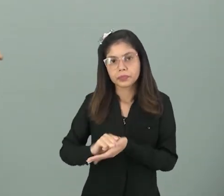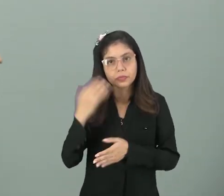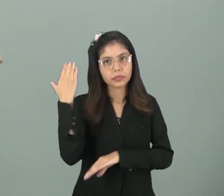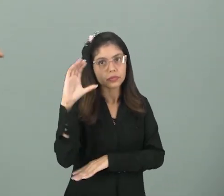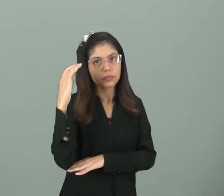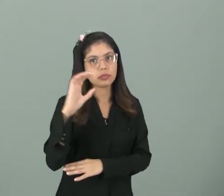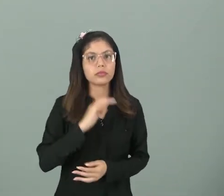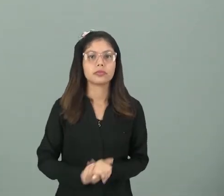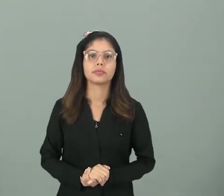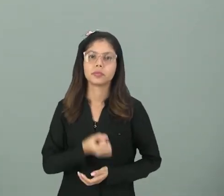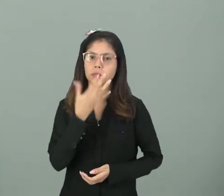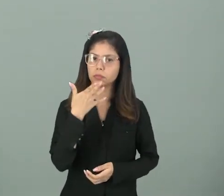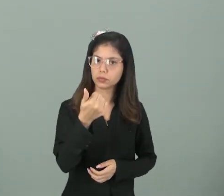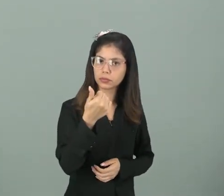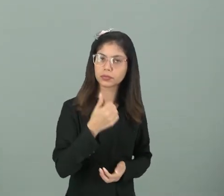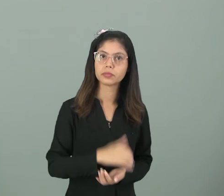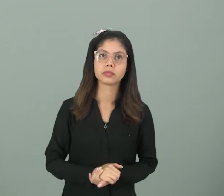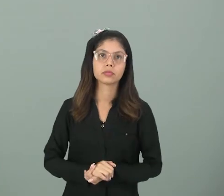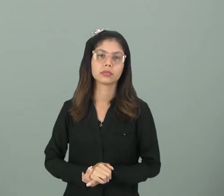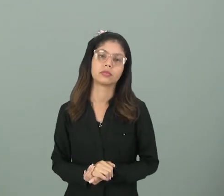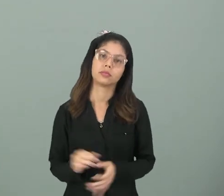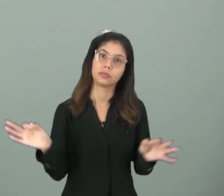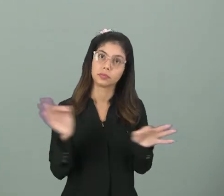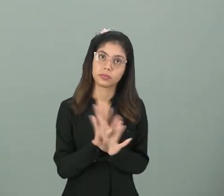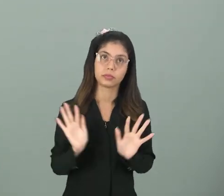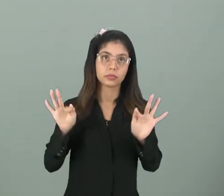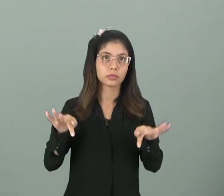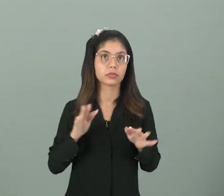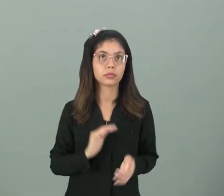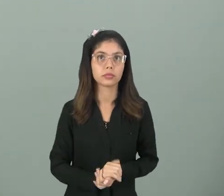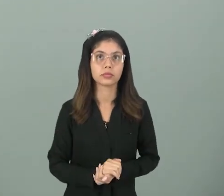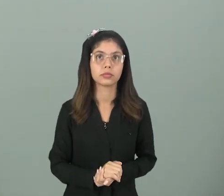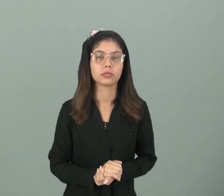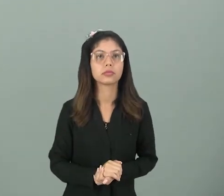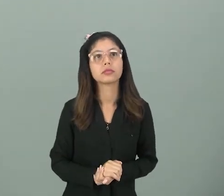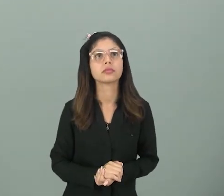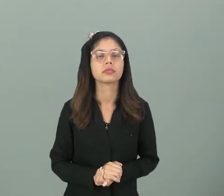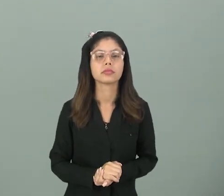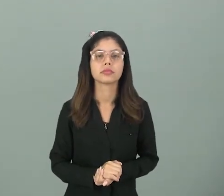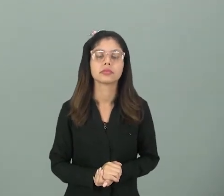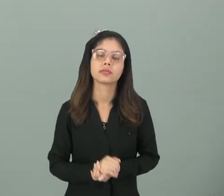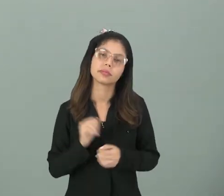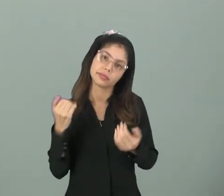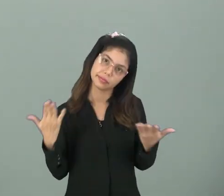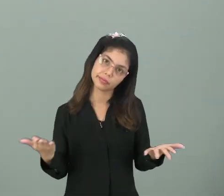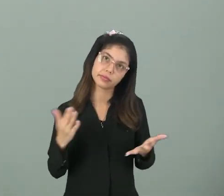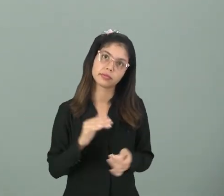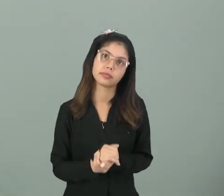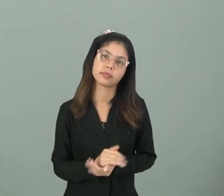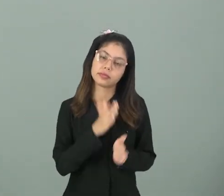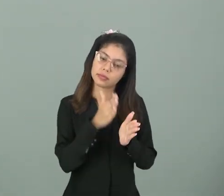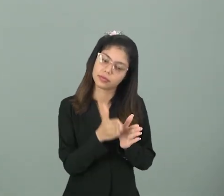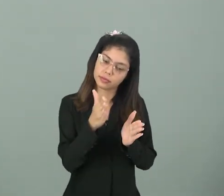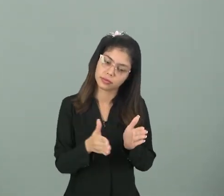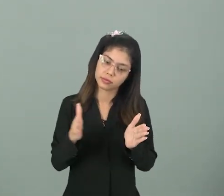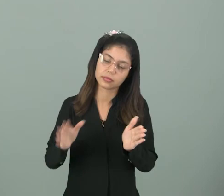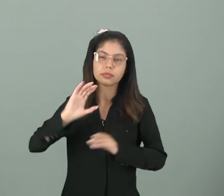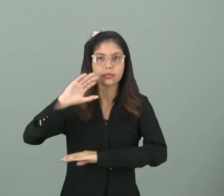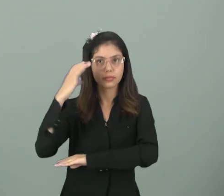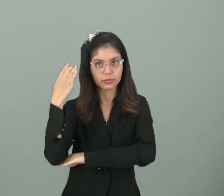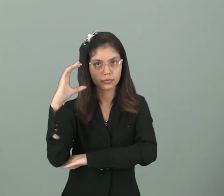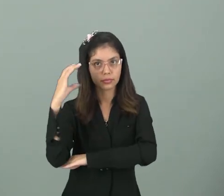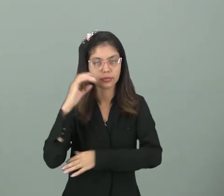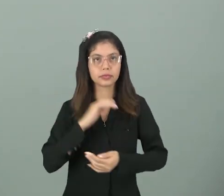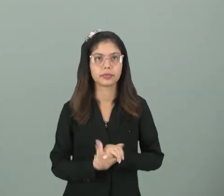nome científico, tá bom? E para a gente encerrar, nós temos aí, claro, com o avanço da ciência e